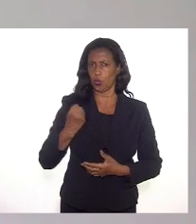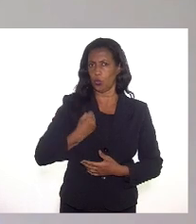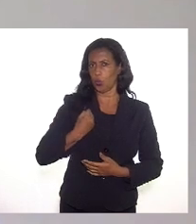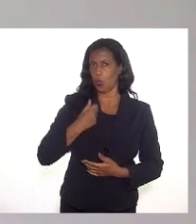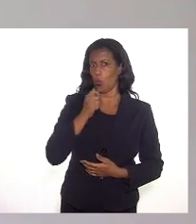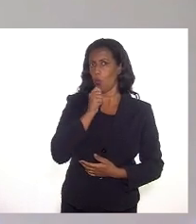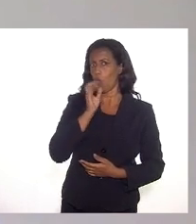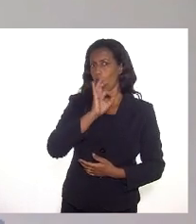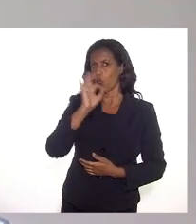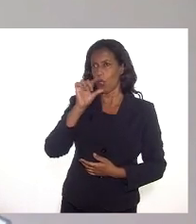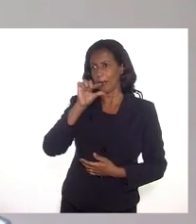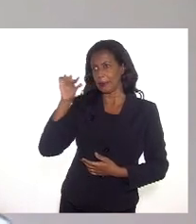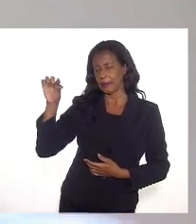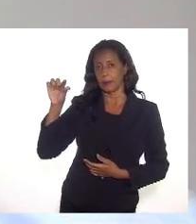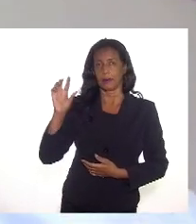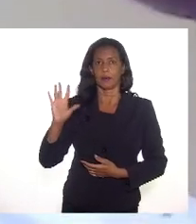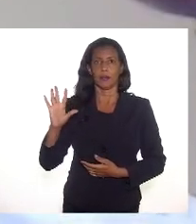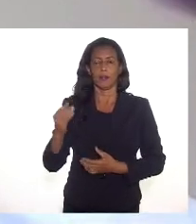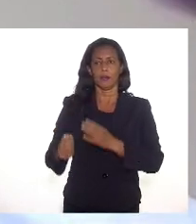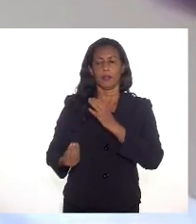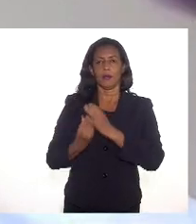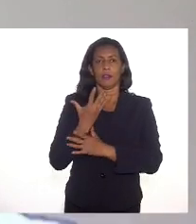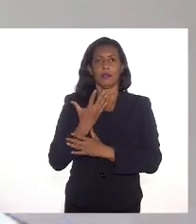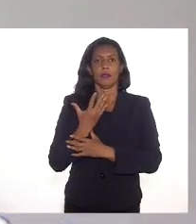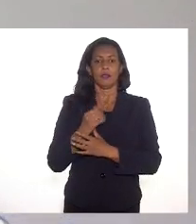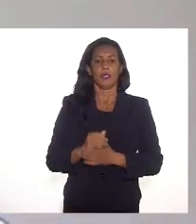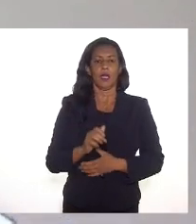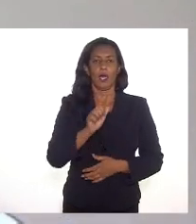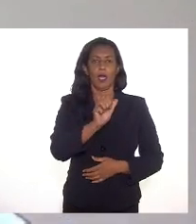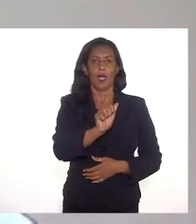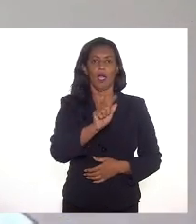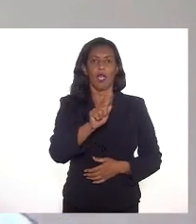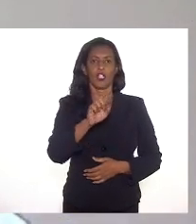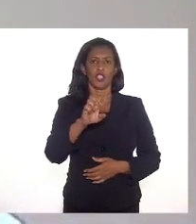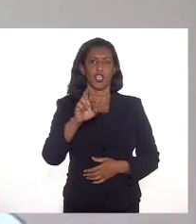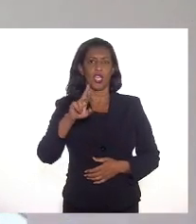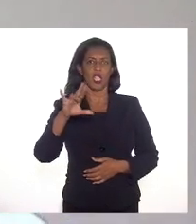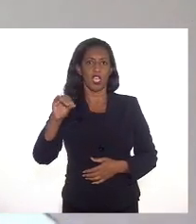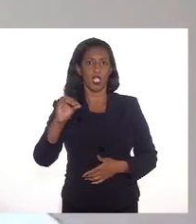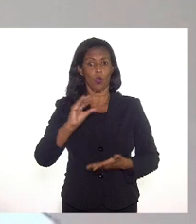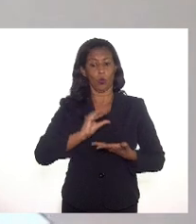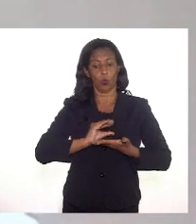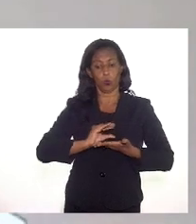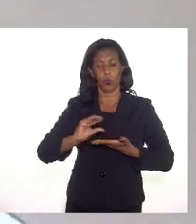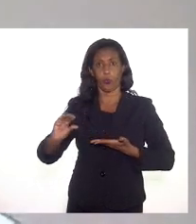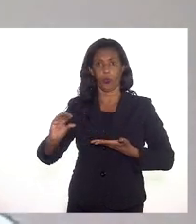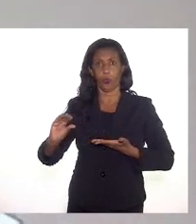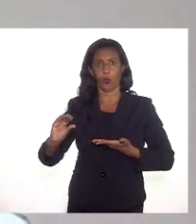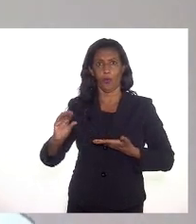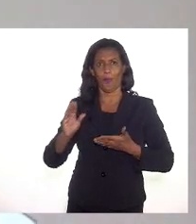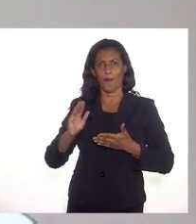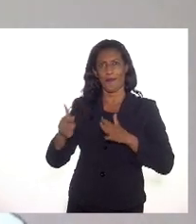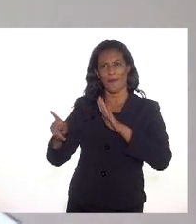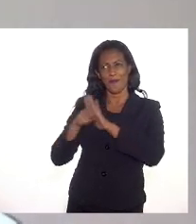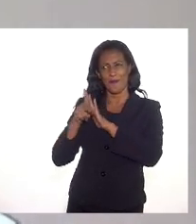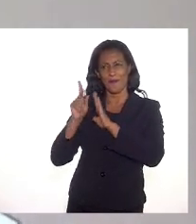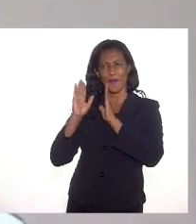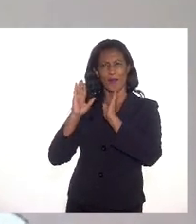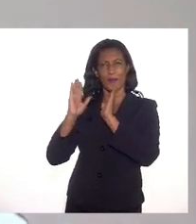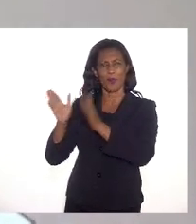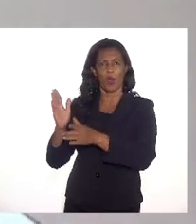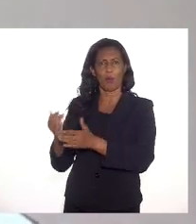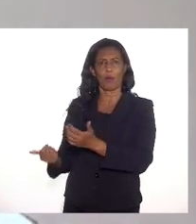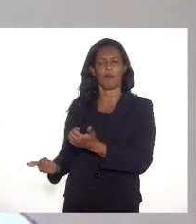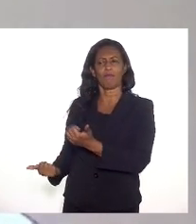é o projeto que propõe a criação pela AG Rio de uma linha de crédito específica para fomentar para